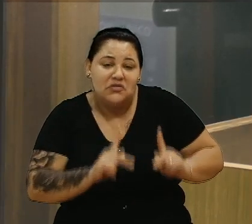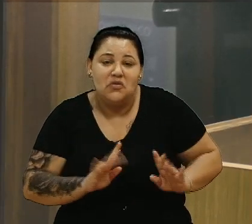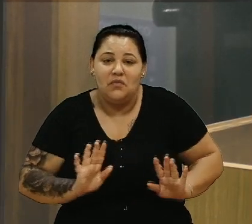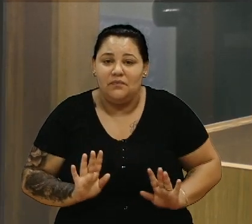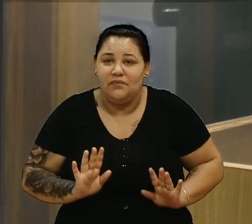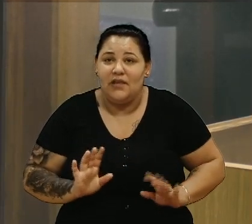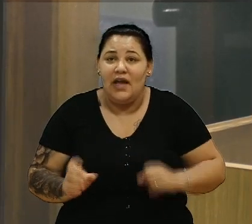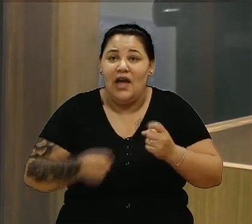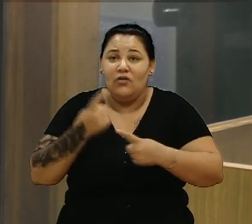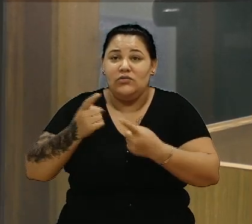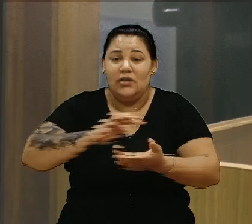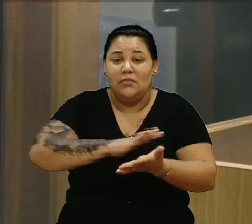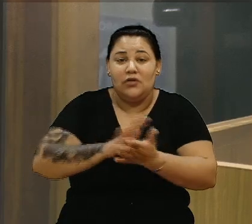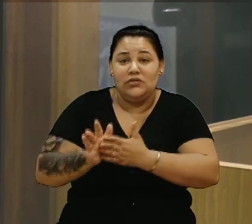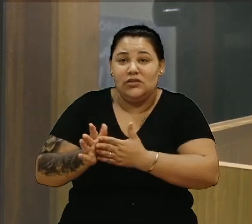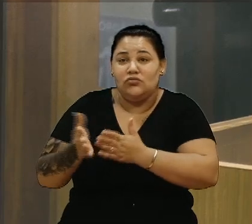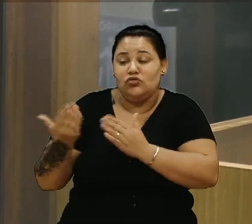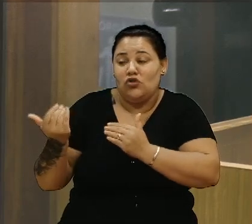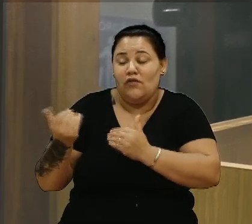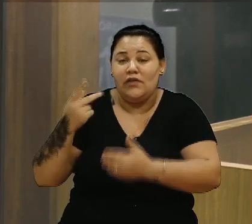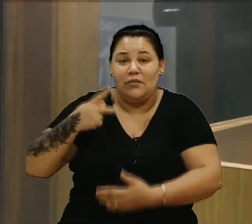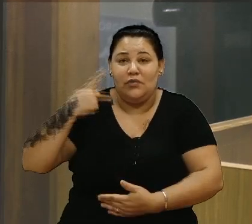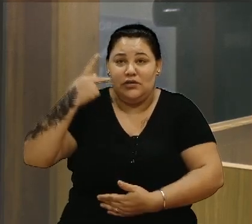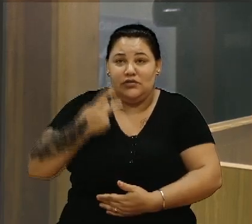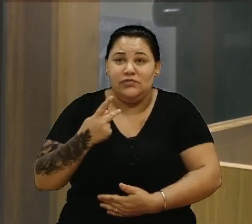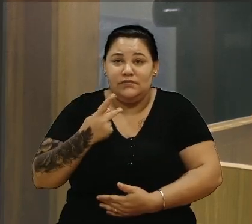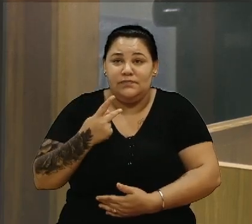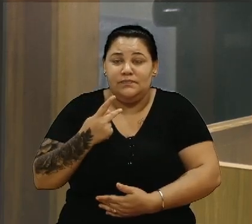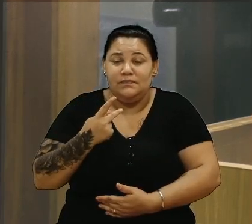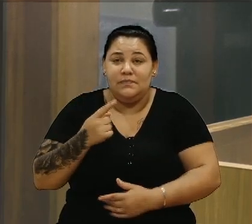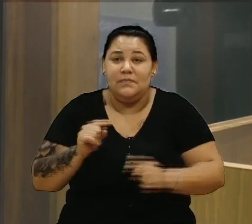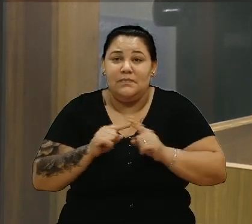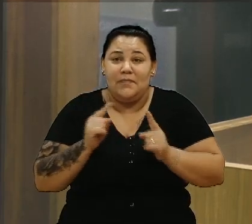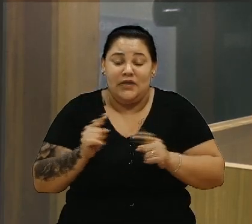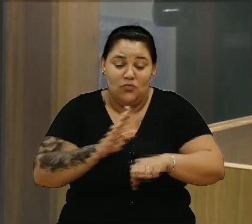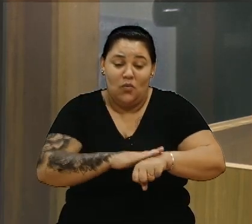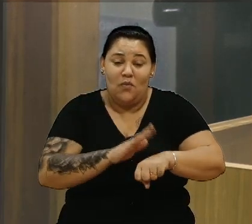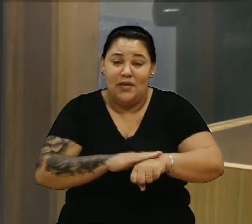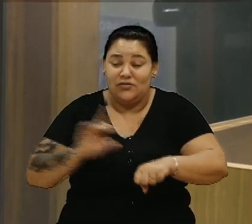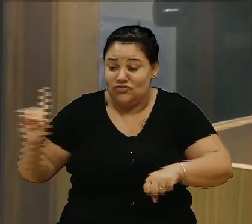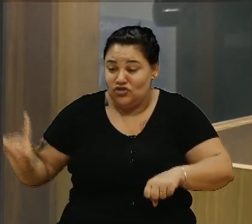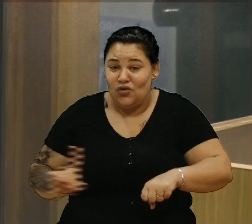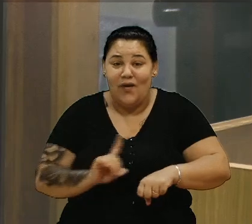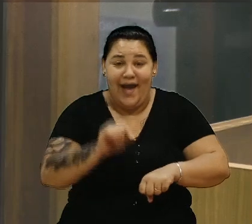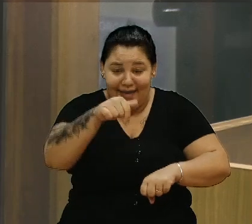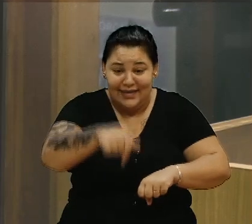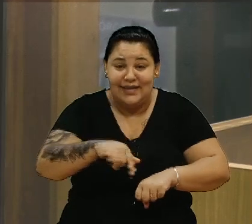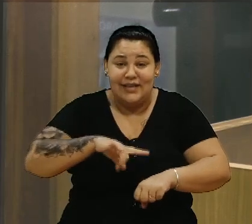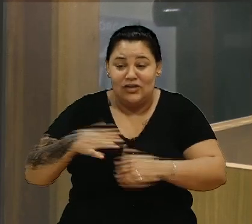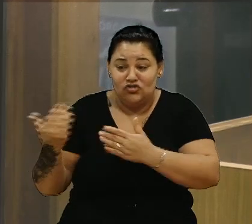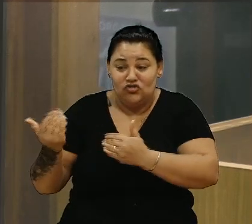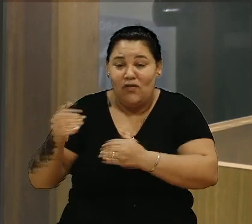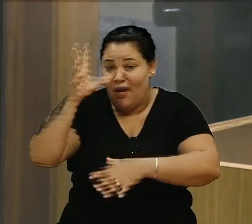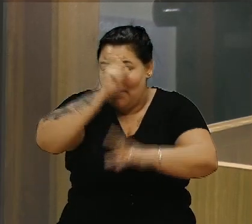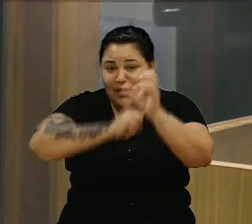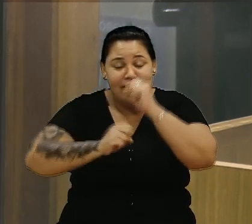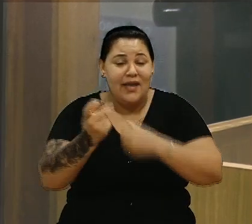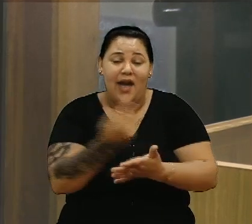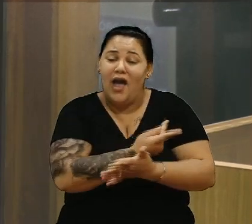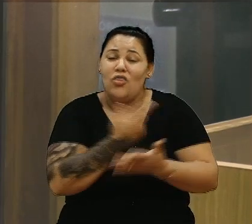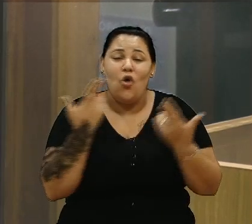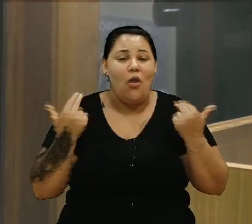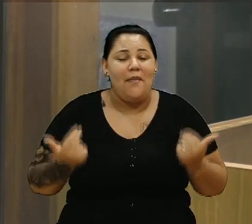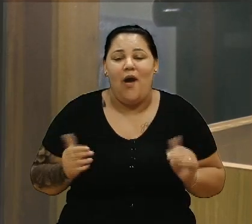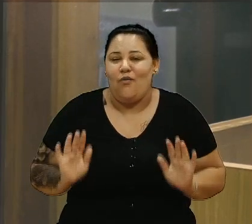têm preconceito com o jovem na política, mas quando Jesus chegou e pisou aqui, ele chamou os jovens têm muito para aprender e errar. Isso é normal. Aqui